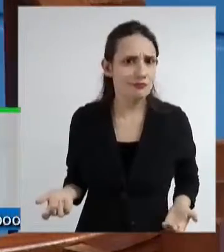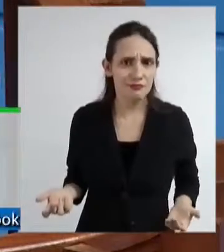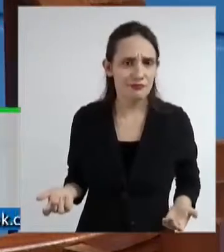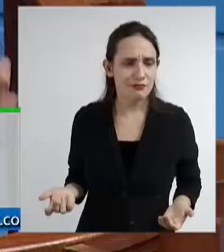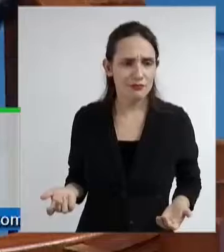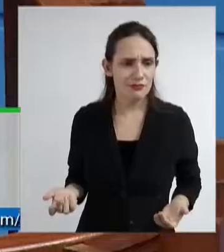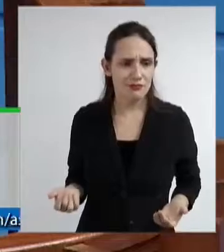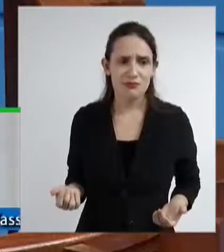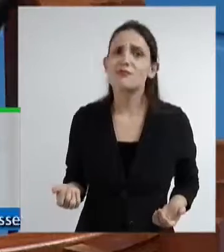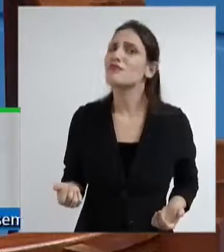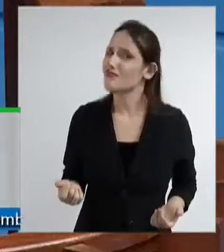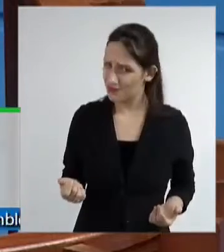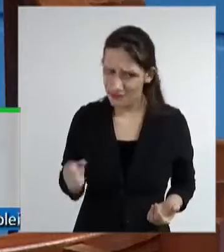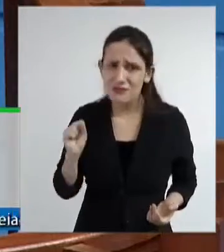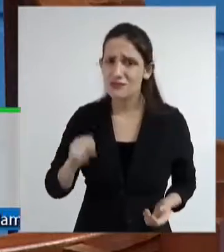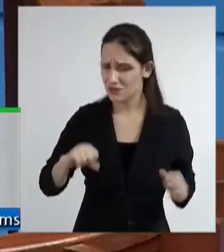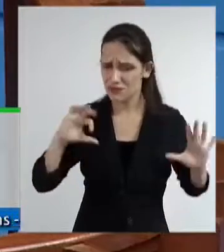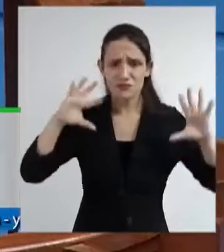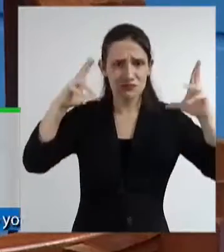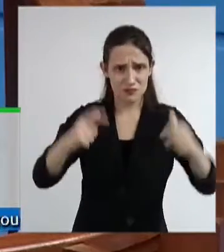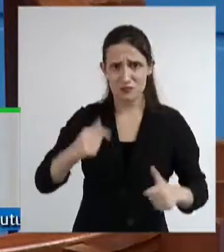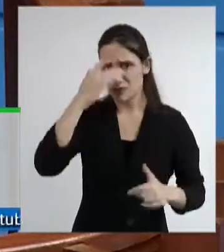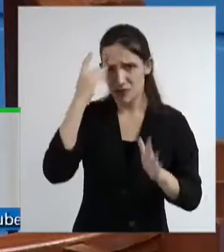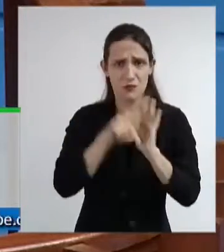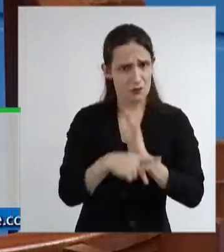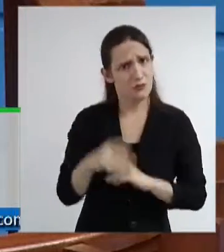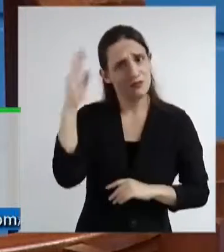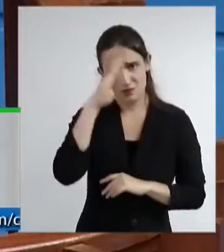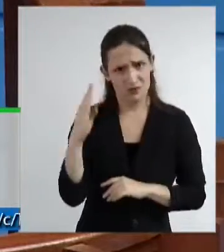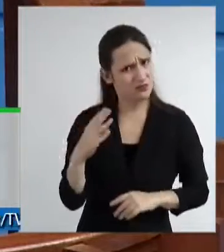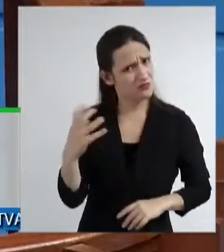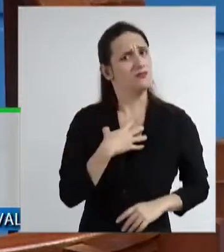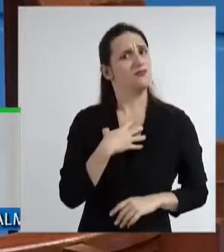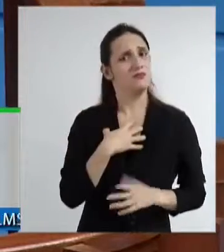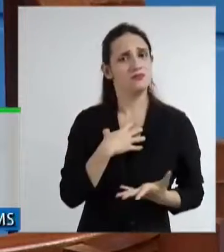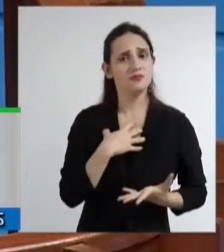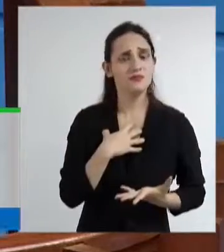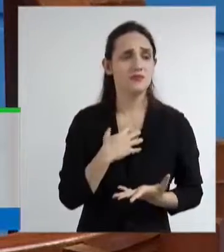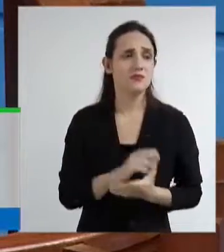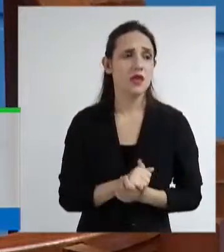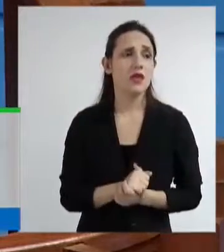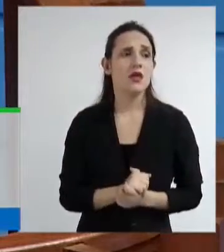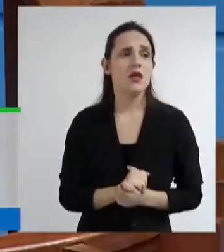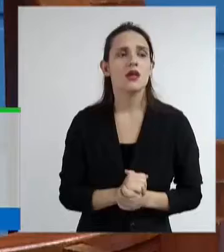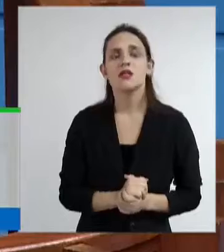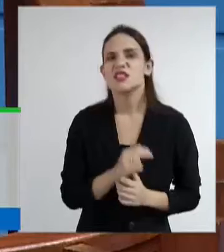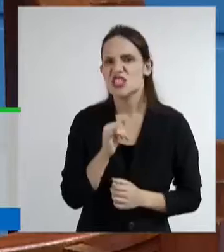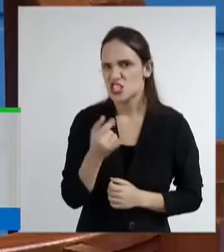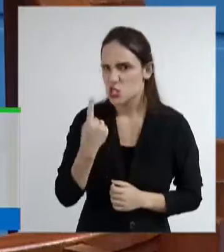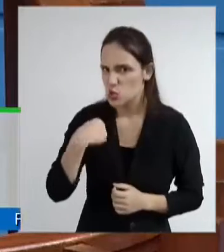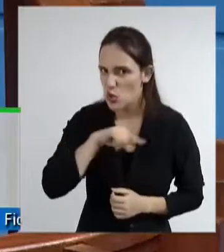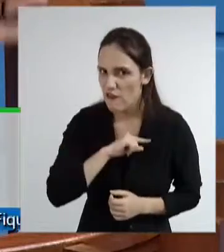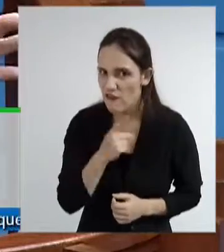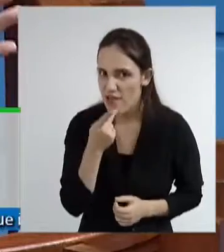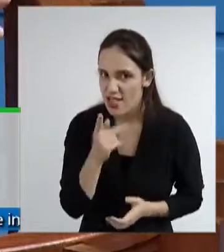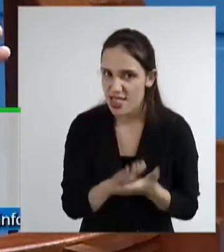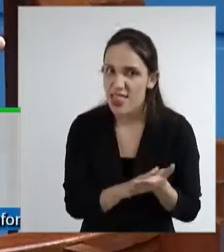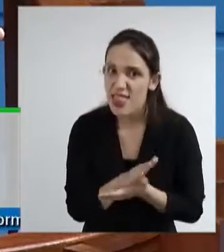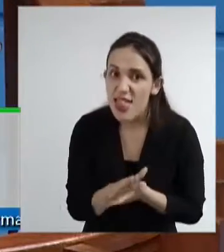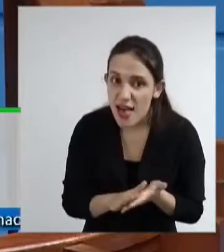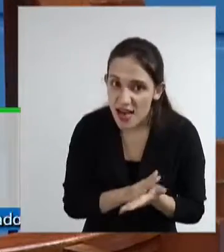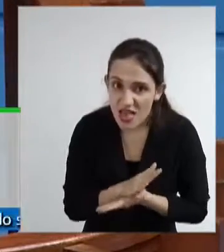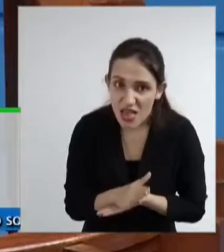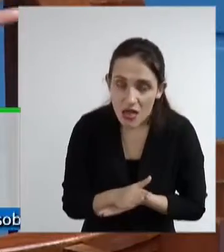Isso aqui ofende a todos os brasileiros. Eu acho que se nós não repudiarmos esta fala